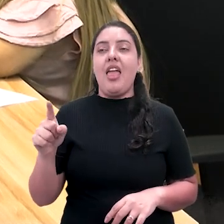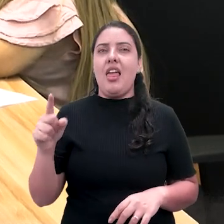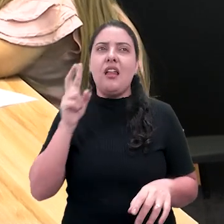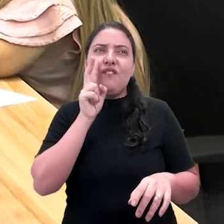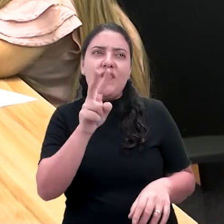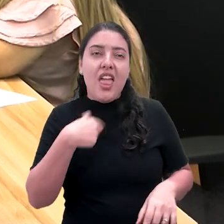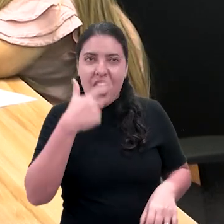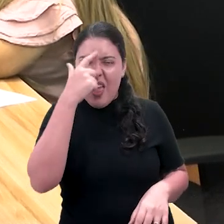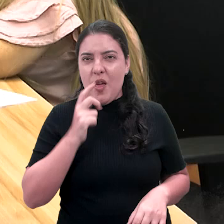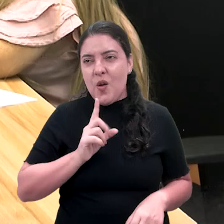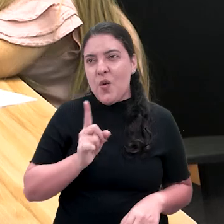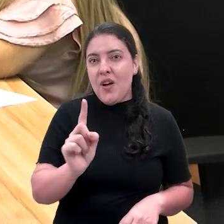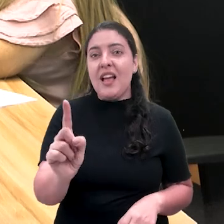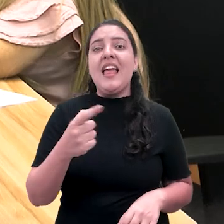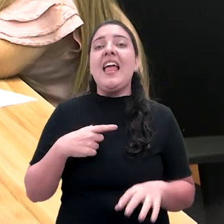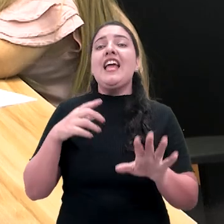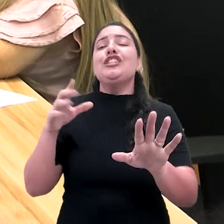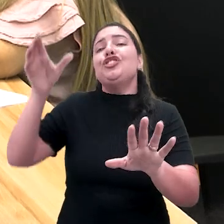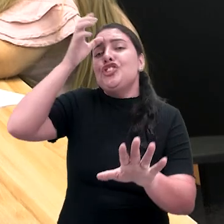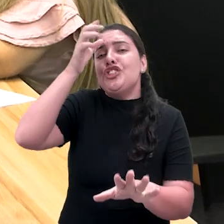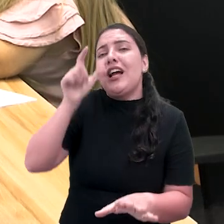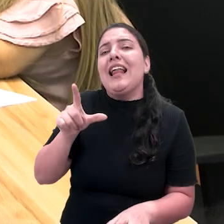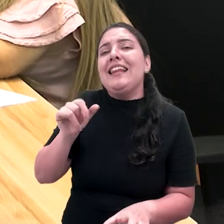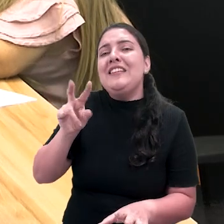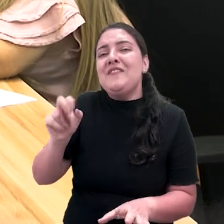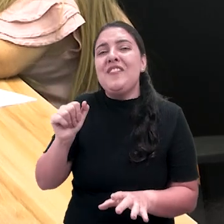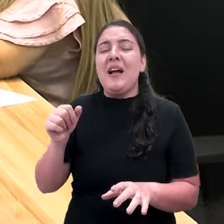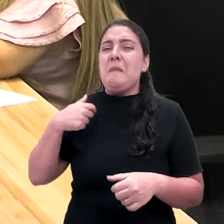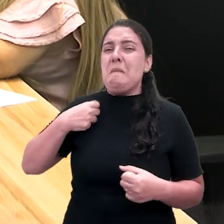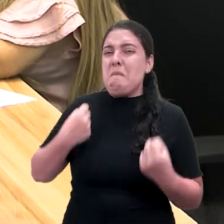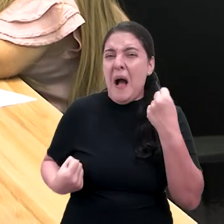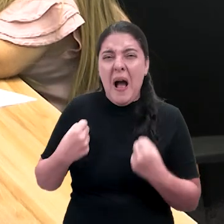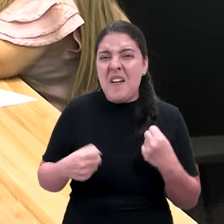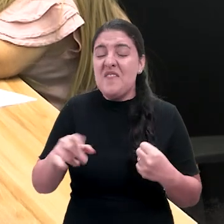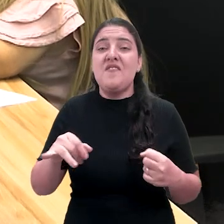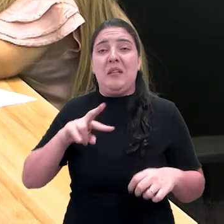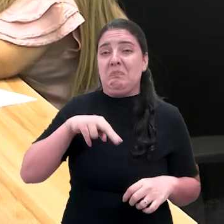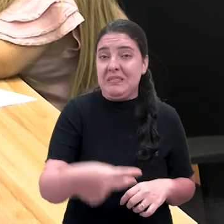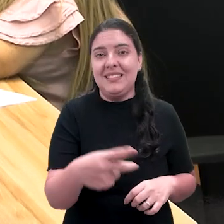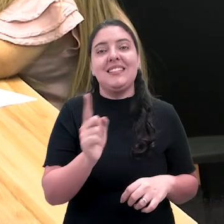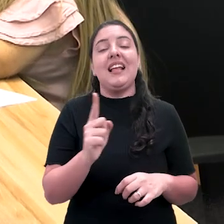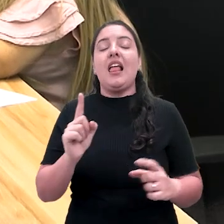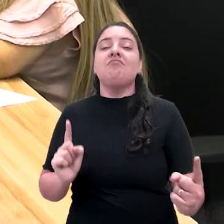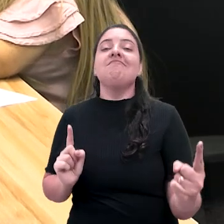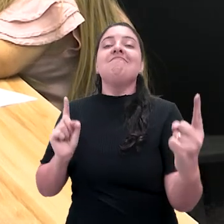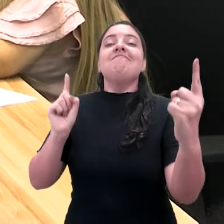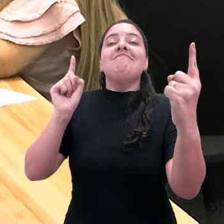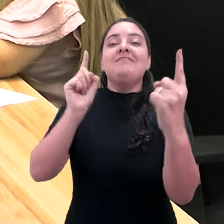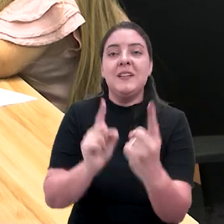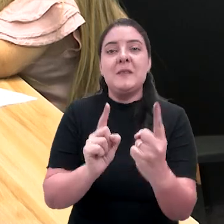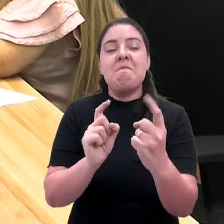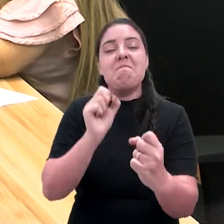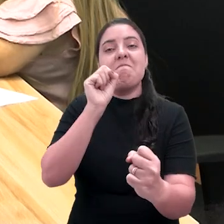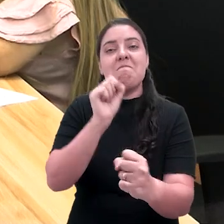longe, ela grita, tia Liva! Aí vem correndo. Aí todo mundo fica assim, eita, vai derrubar a tia dela. Mas quando ela chega, aí ela